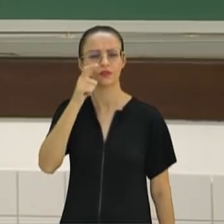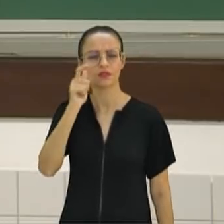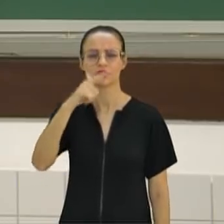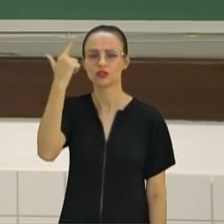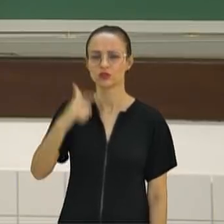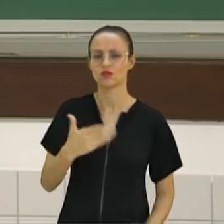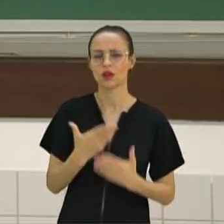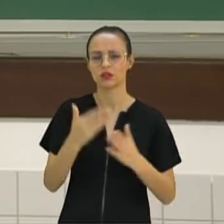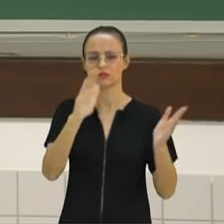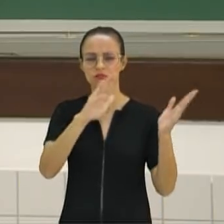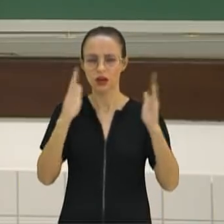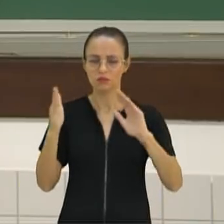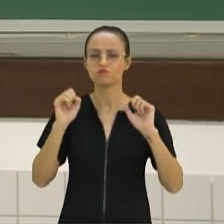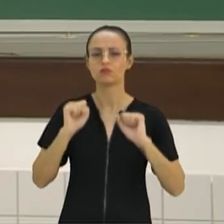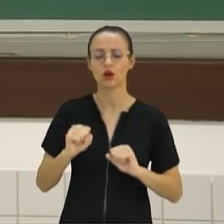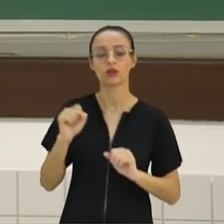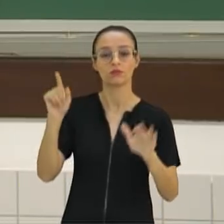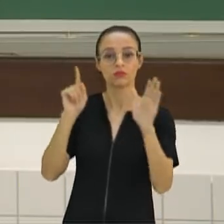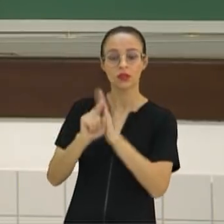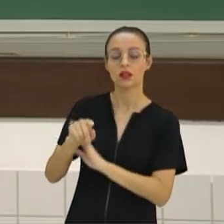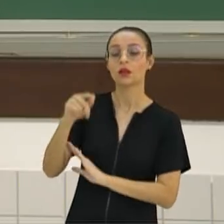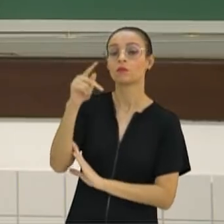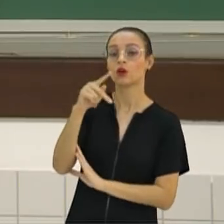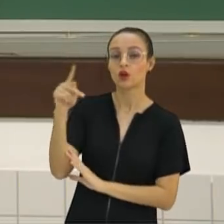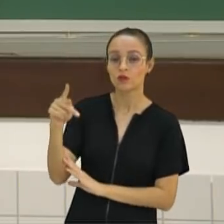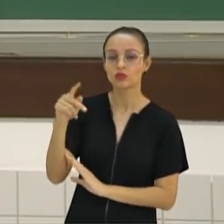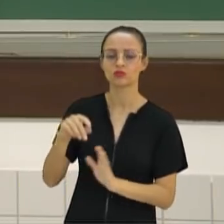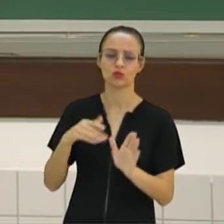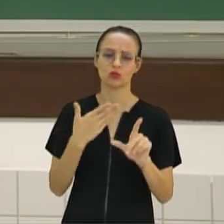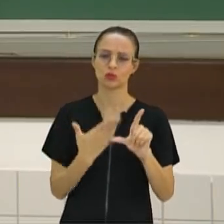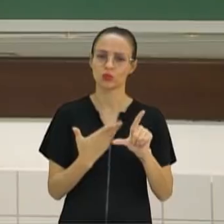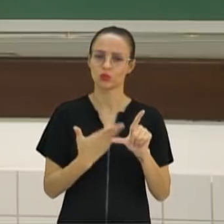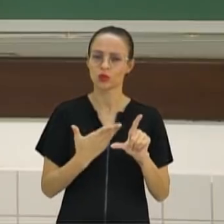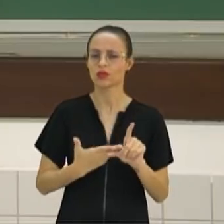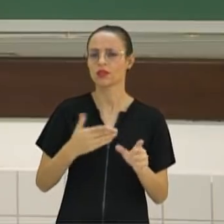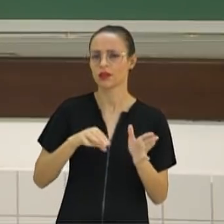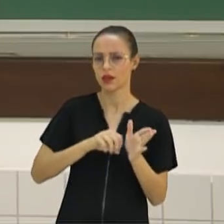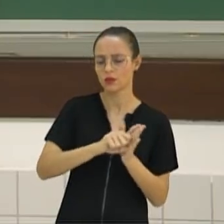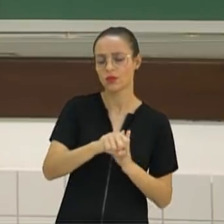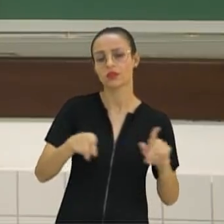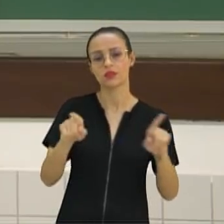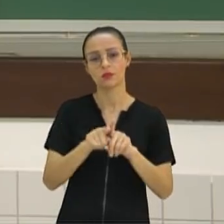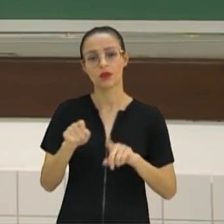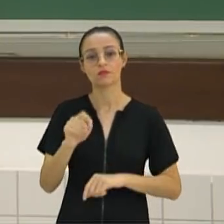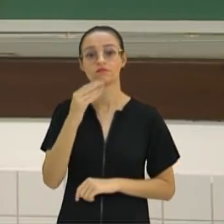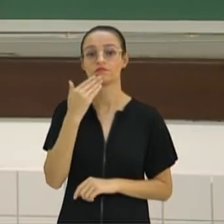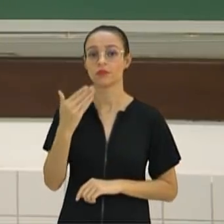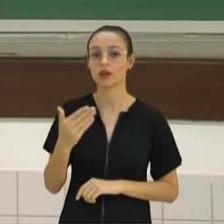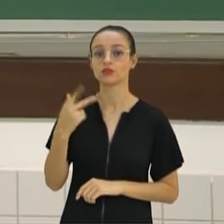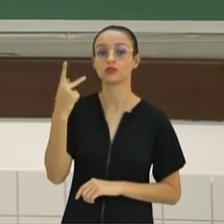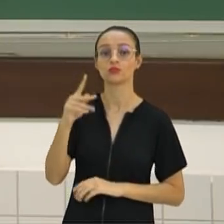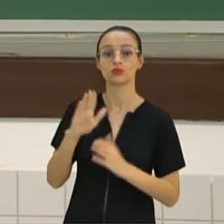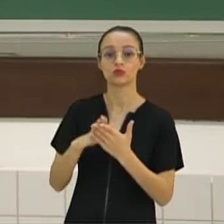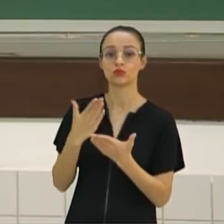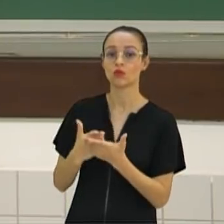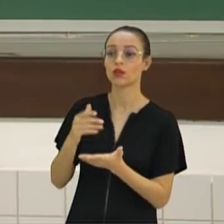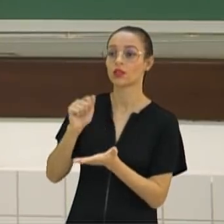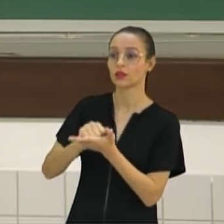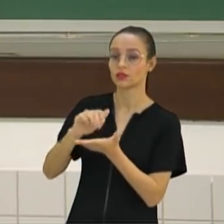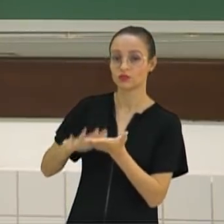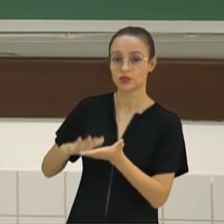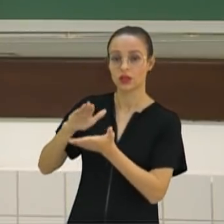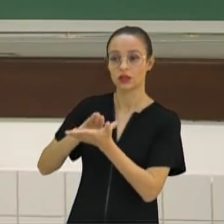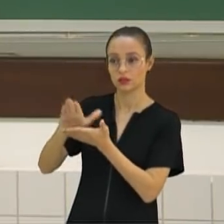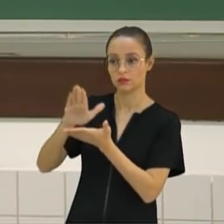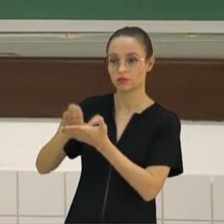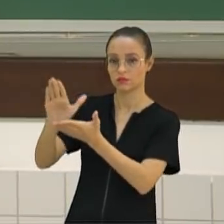pode anotar, você pode perguntar ao teu professor pelo Google Classroom, você pode solicitar na escola material impresso para que você